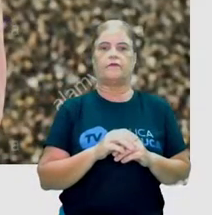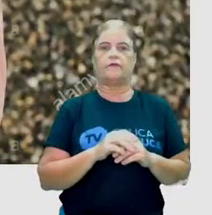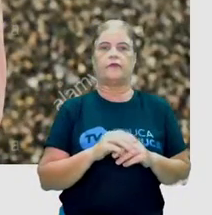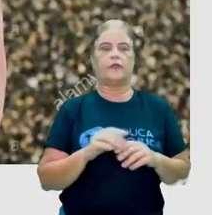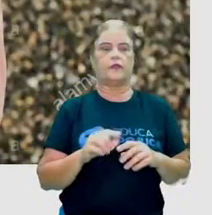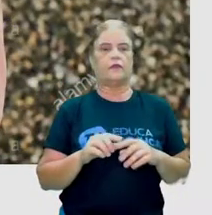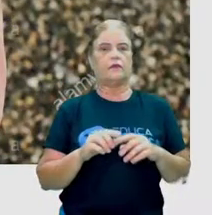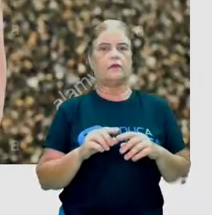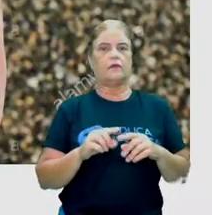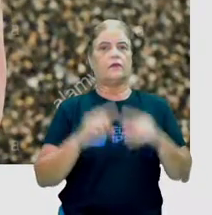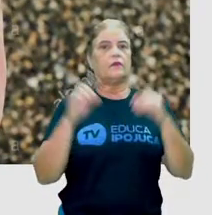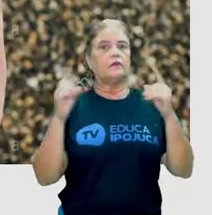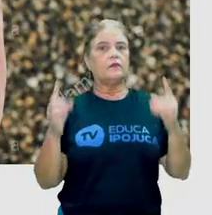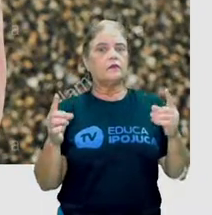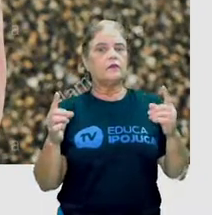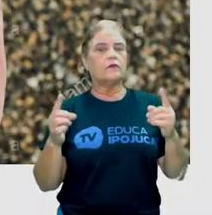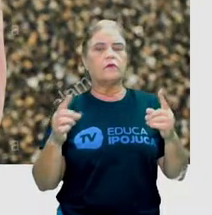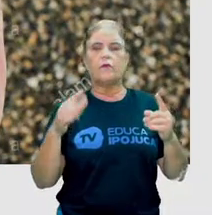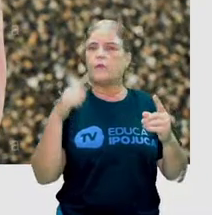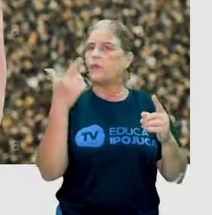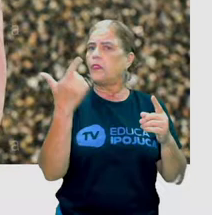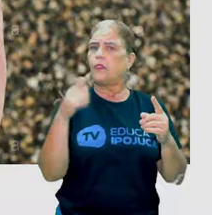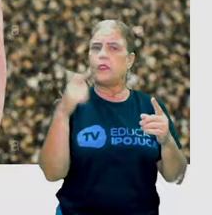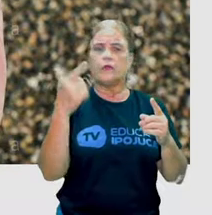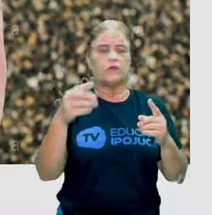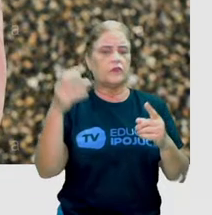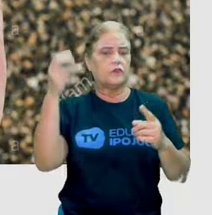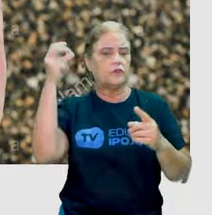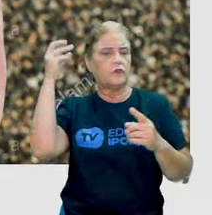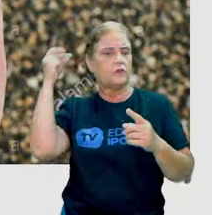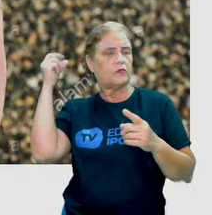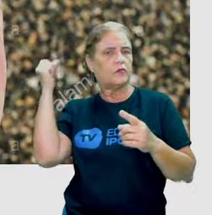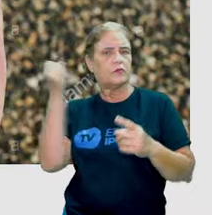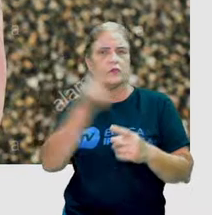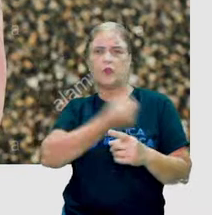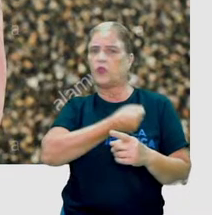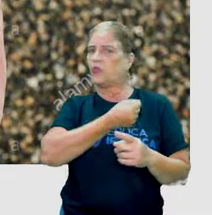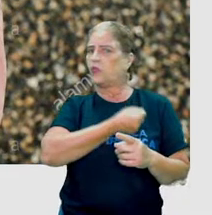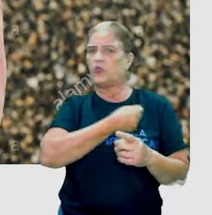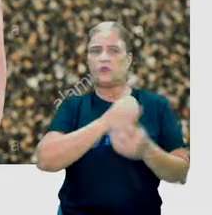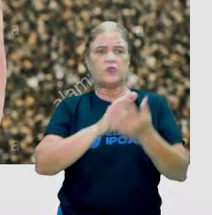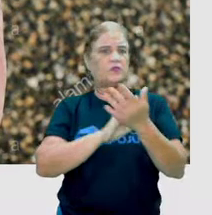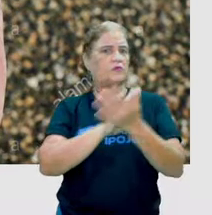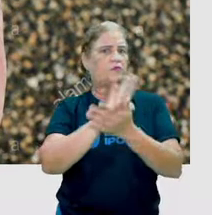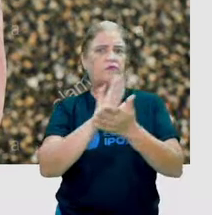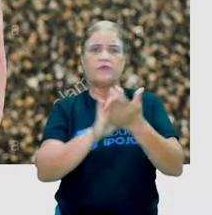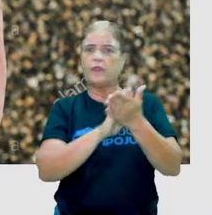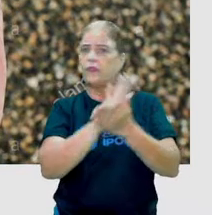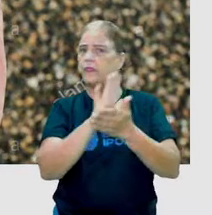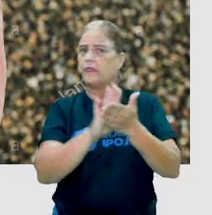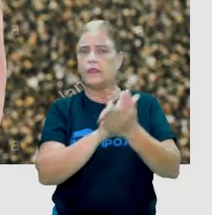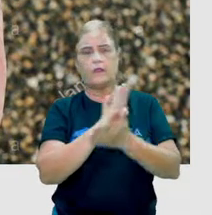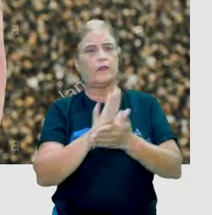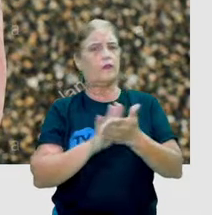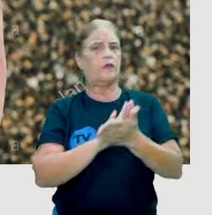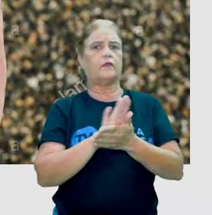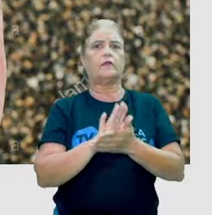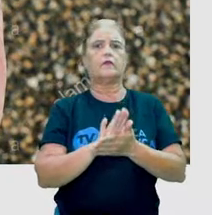E aí, não existia naquela época nenhum número, nenhuma representação